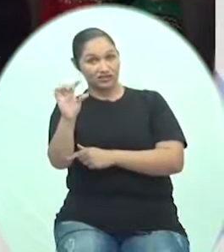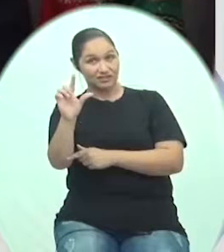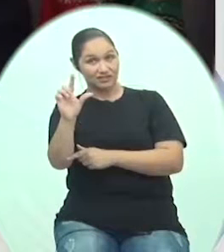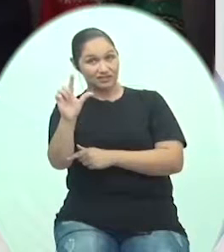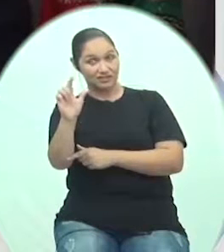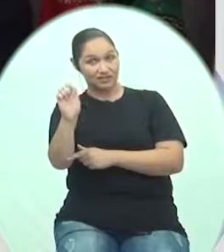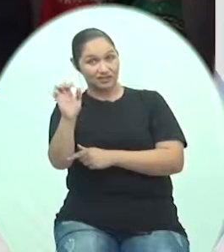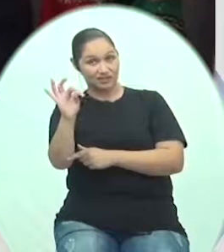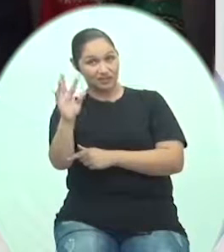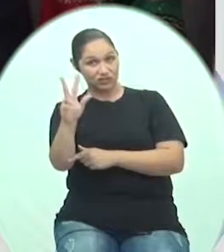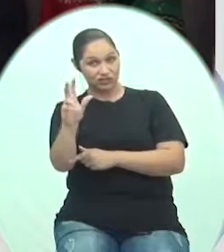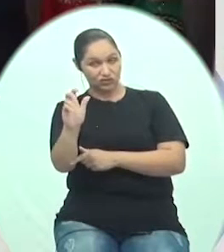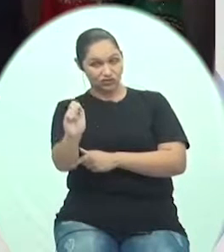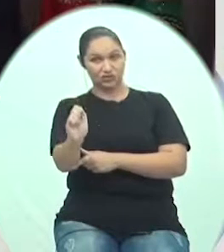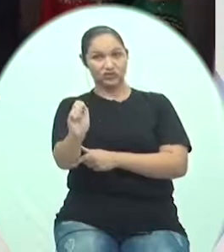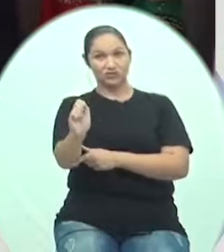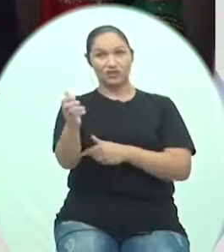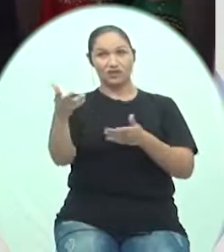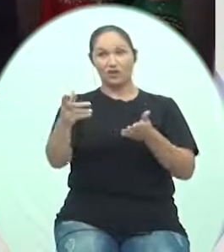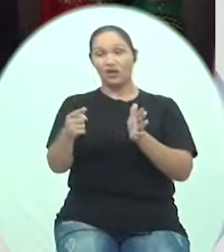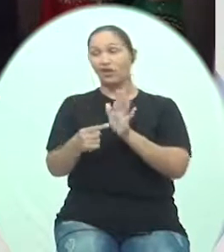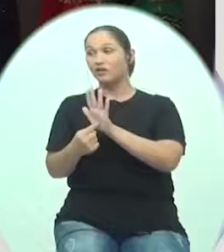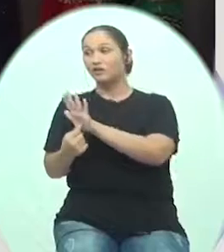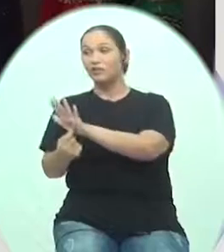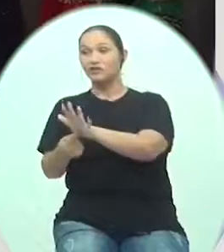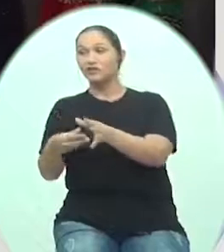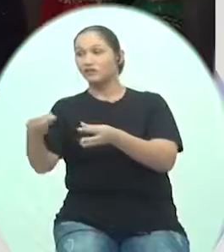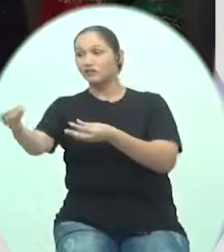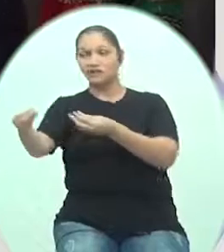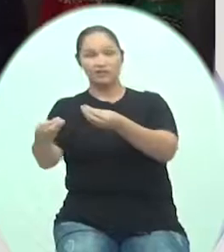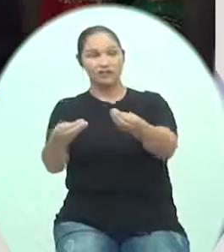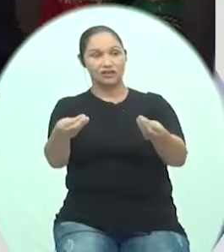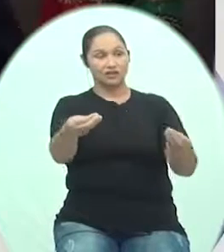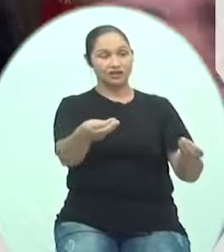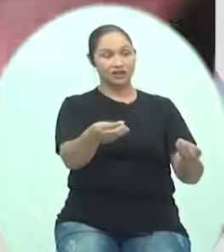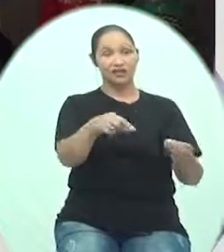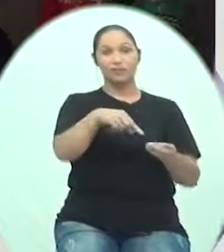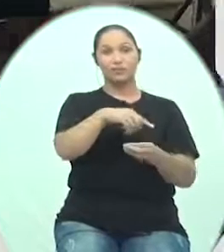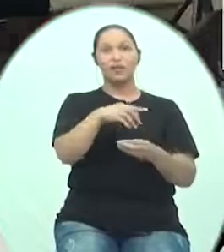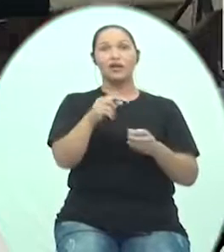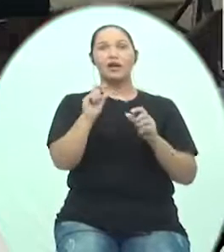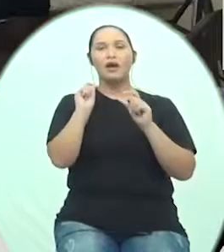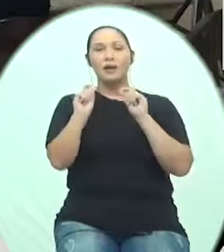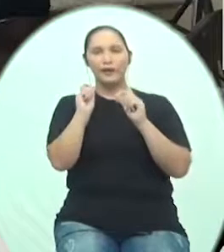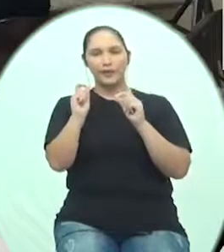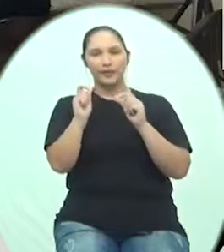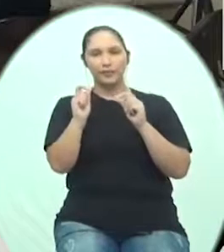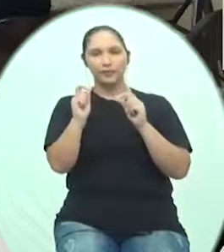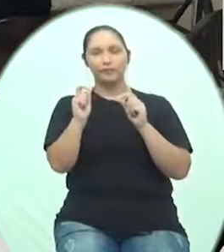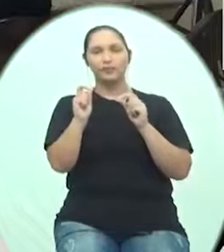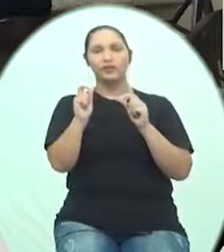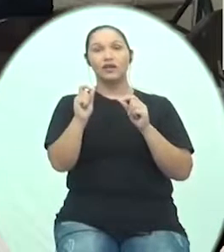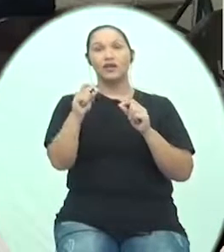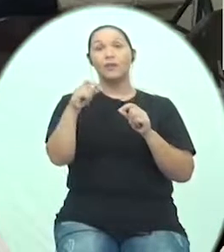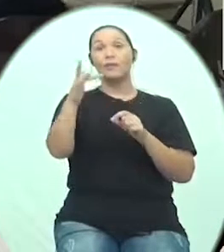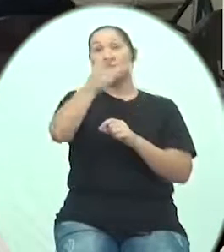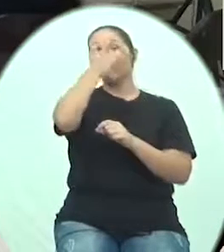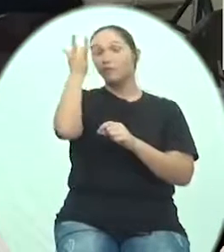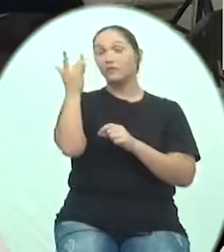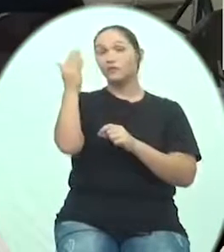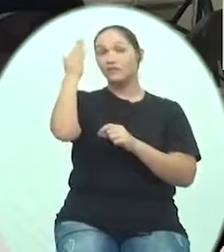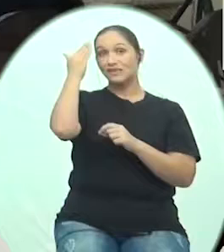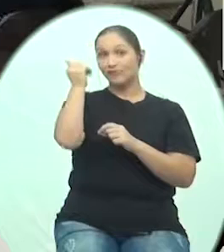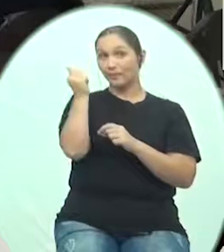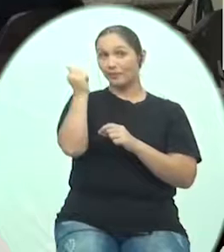nas escolas para que as pessoas possam saber os direitos O primeiro é principais direitos das